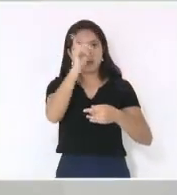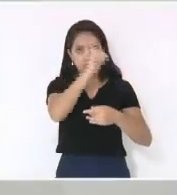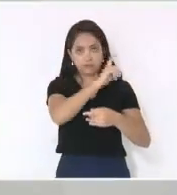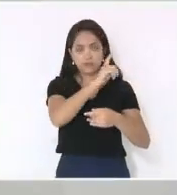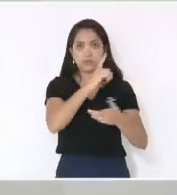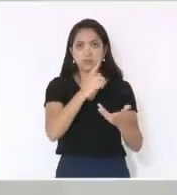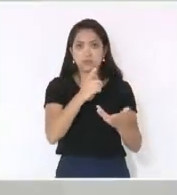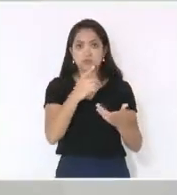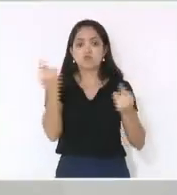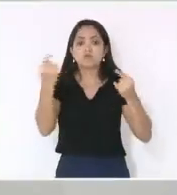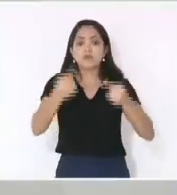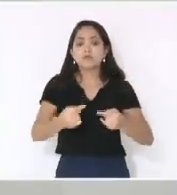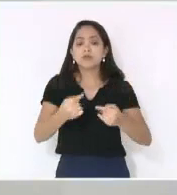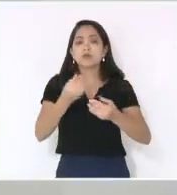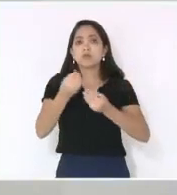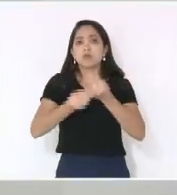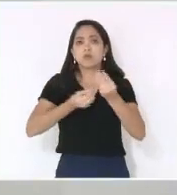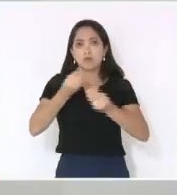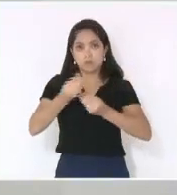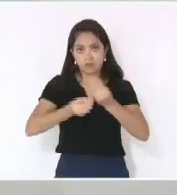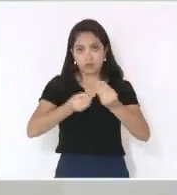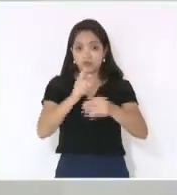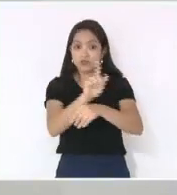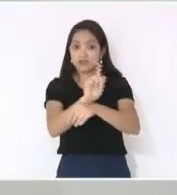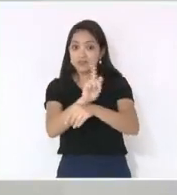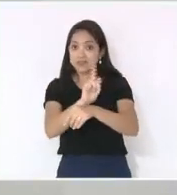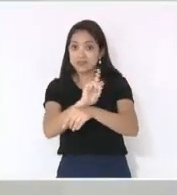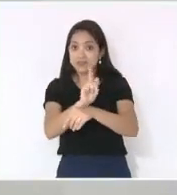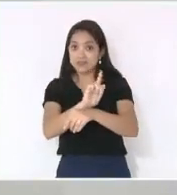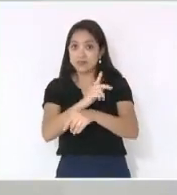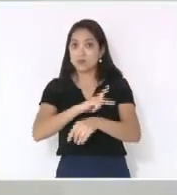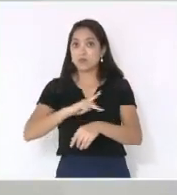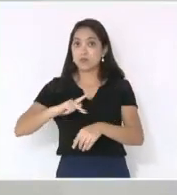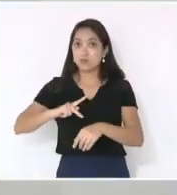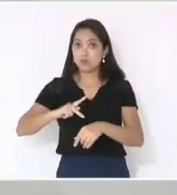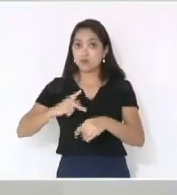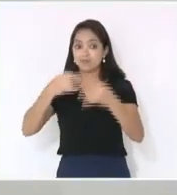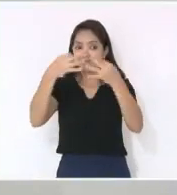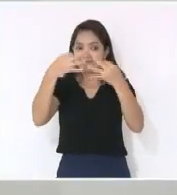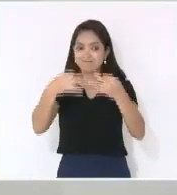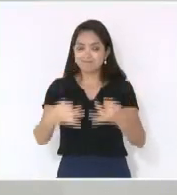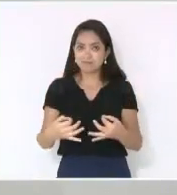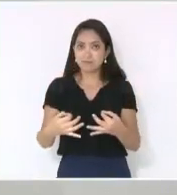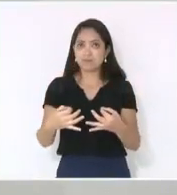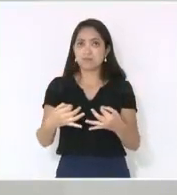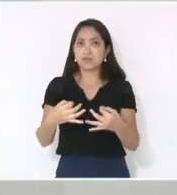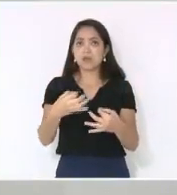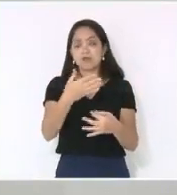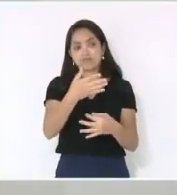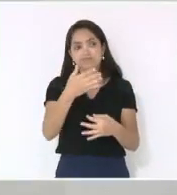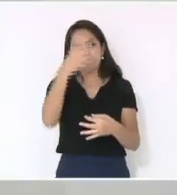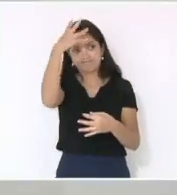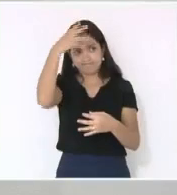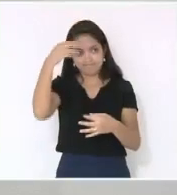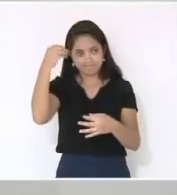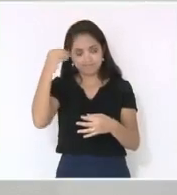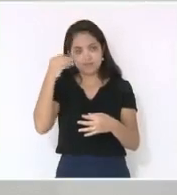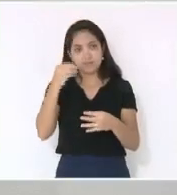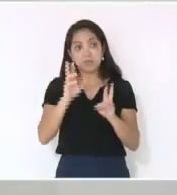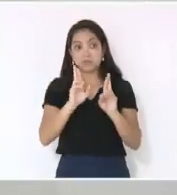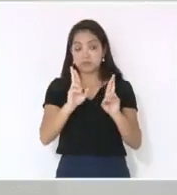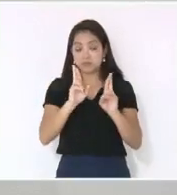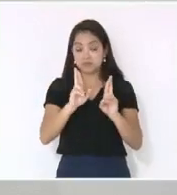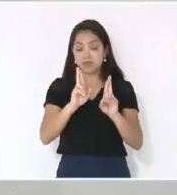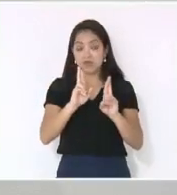enfrentar os grandes desafios é fazer gestão pública, deputada Caminati. Espero que a senhora, um dia desse, possa ser prefeito da cidade de